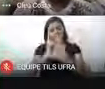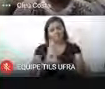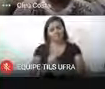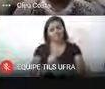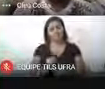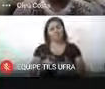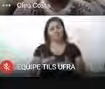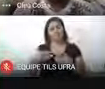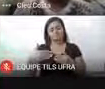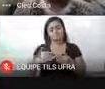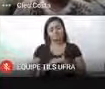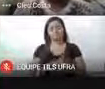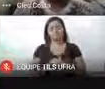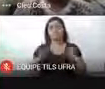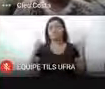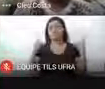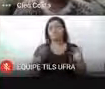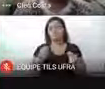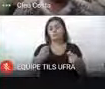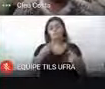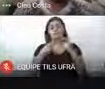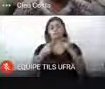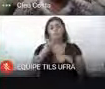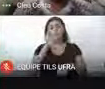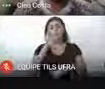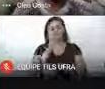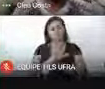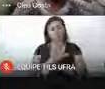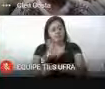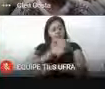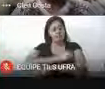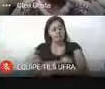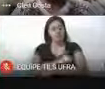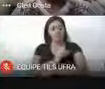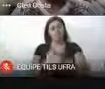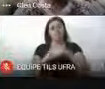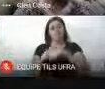um bom fim de tarde, uma boa noite e até o nosso próximo encontro.